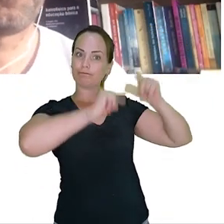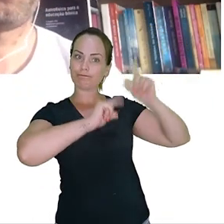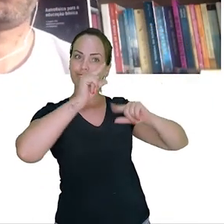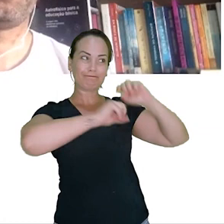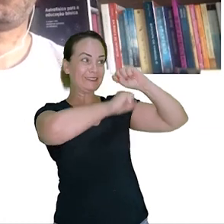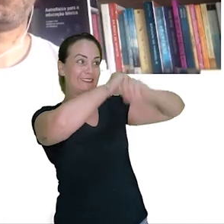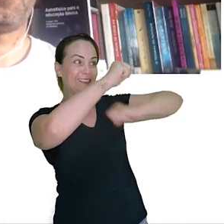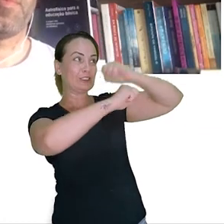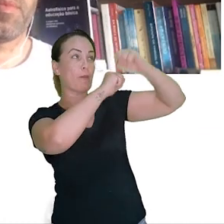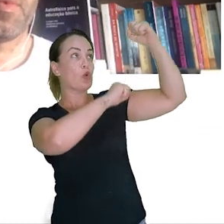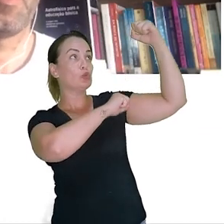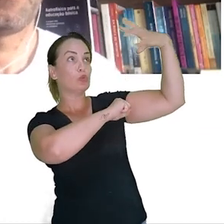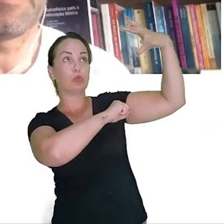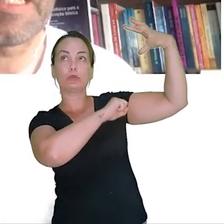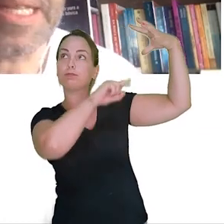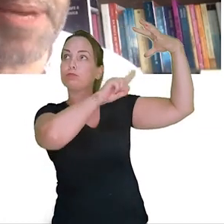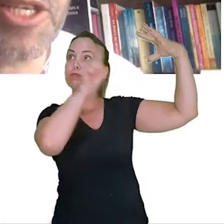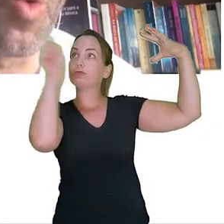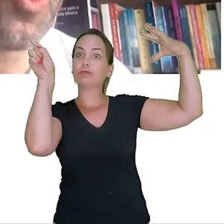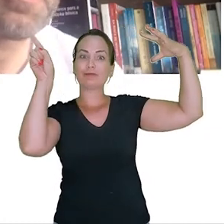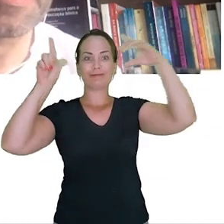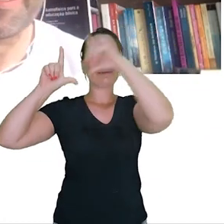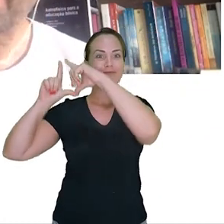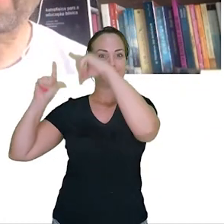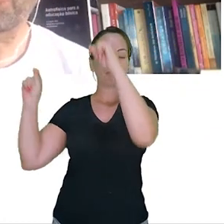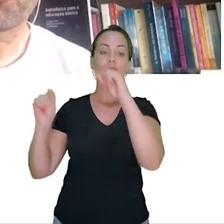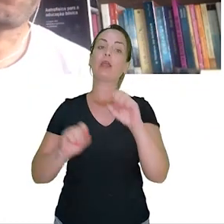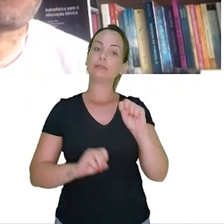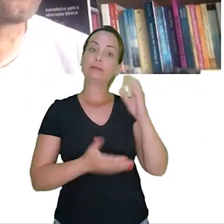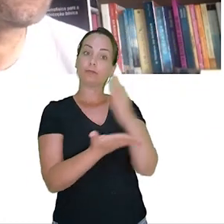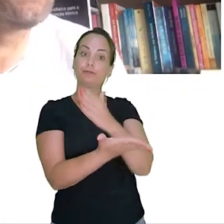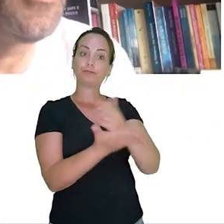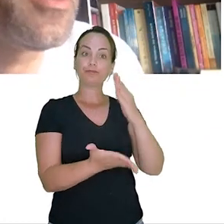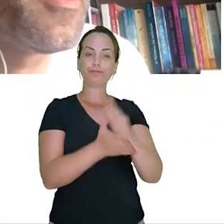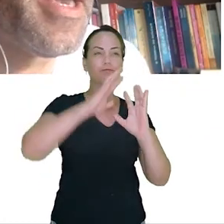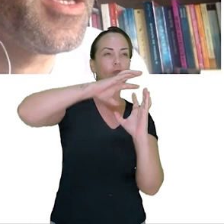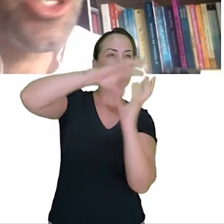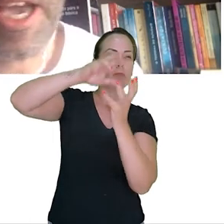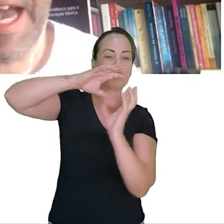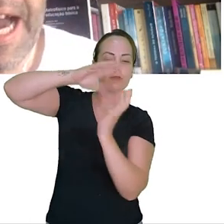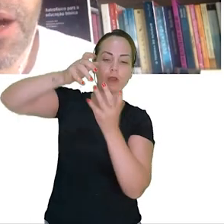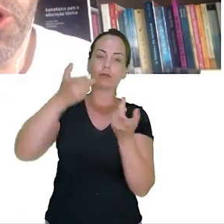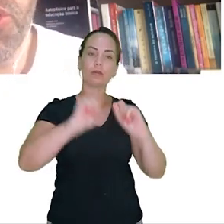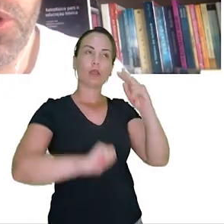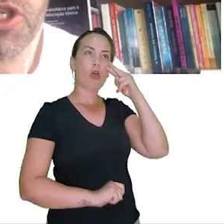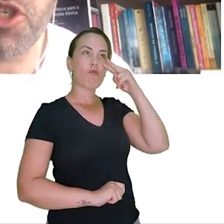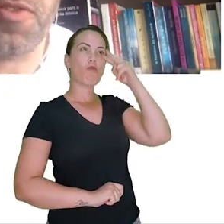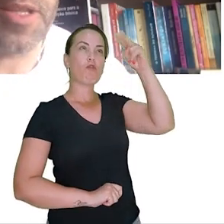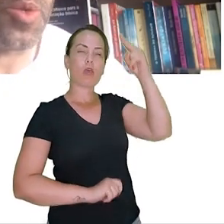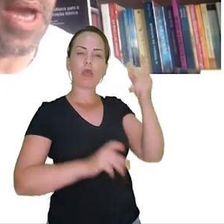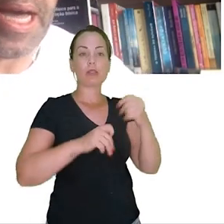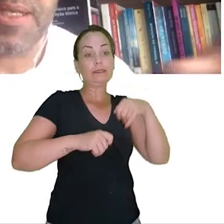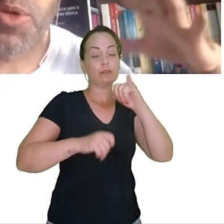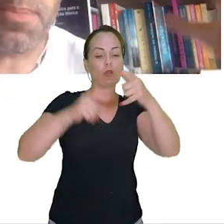nosso sistema solar, produz, é isso mesmo? Exatamente. Alguns planetas a gente vai conseguir, né, enxergar a olho nu se a gente